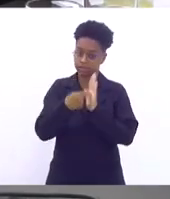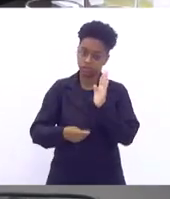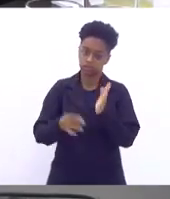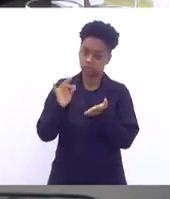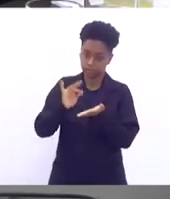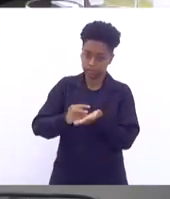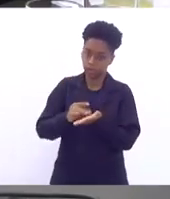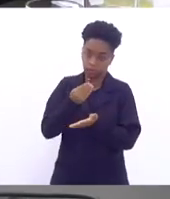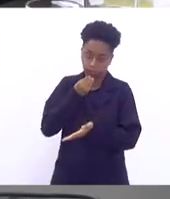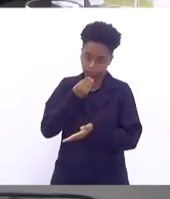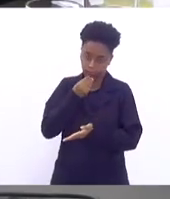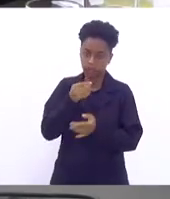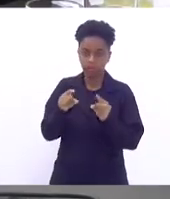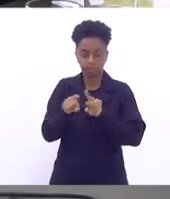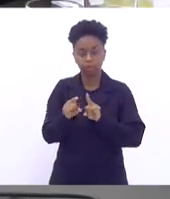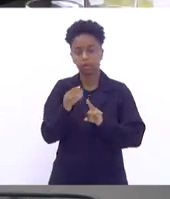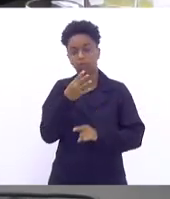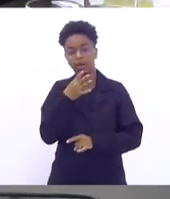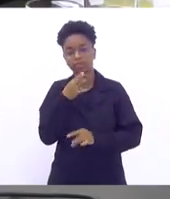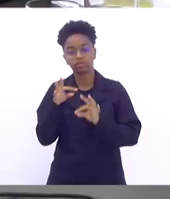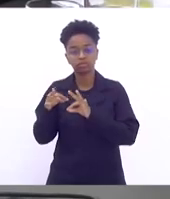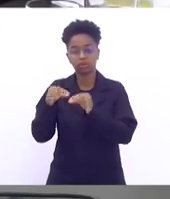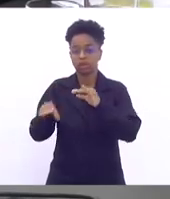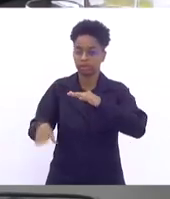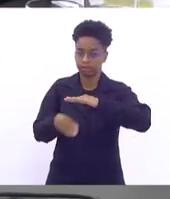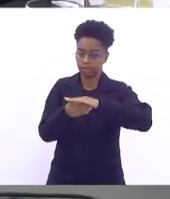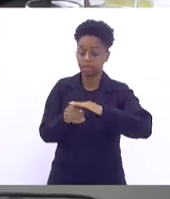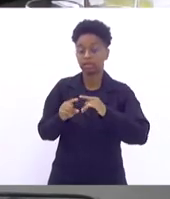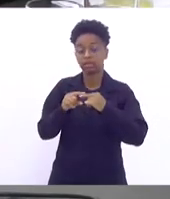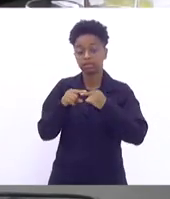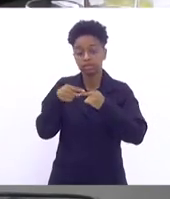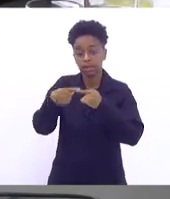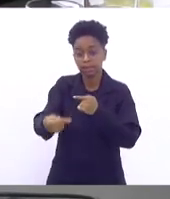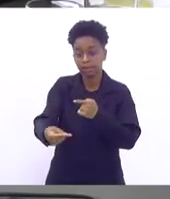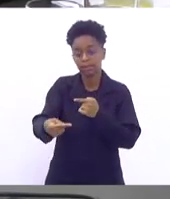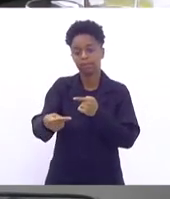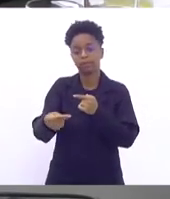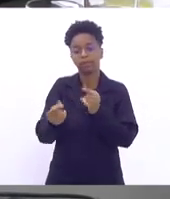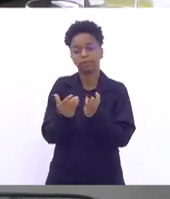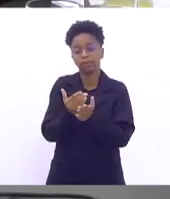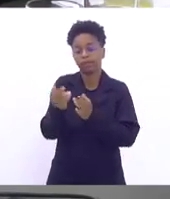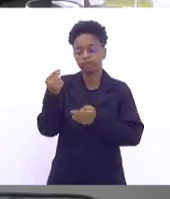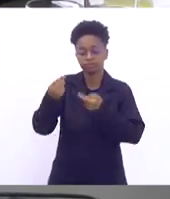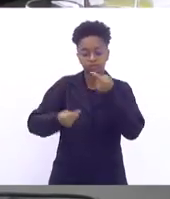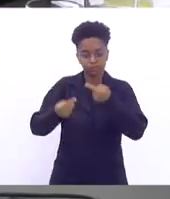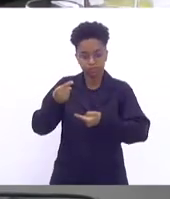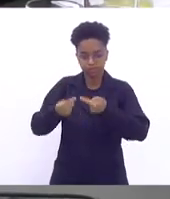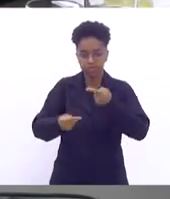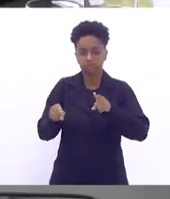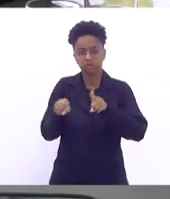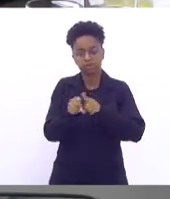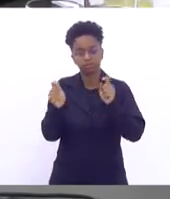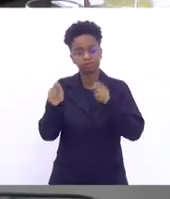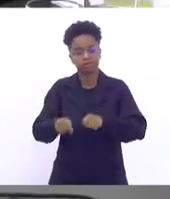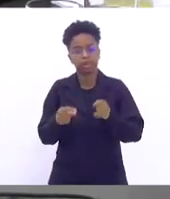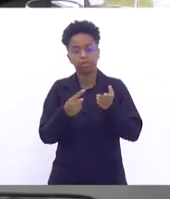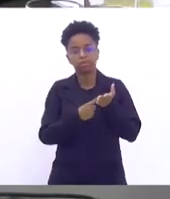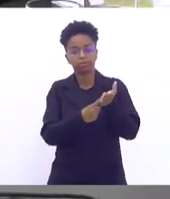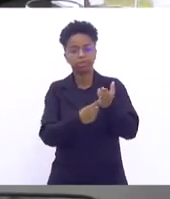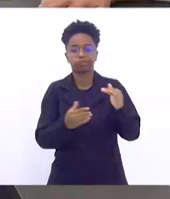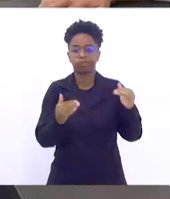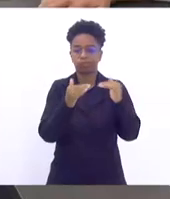e também conhece as emendas e a partir daí a gente em discussão possa chegar um consenso e